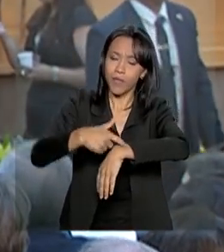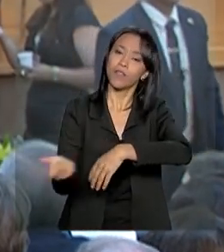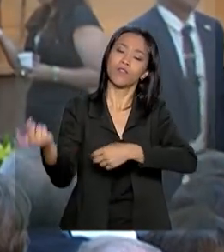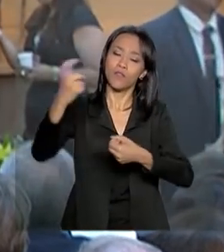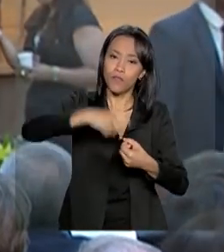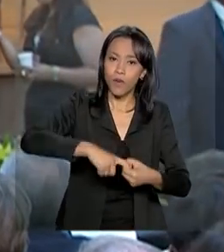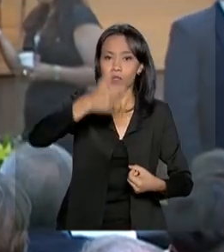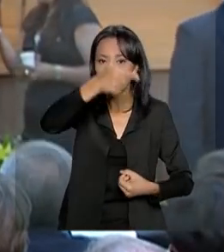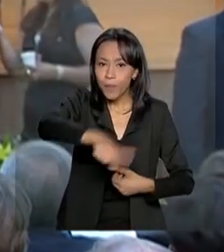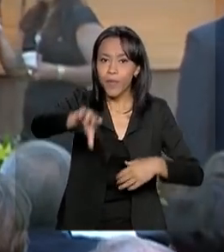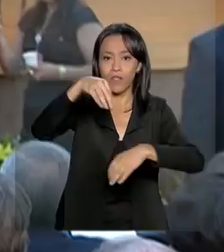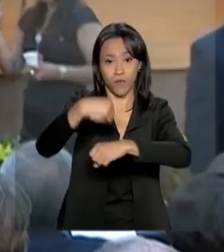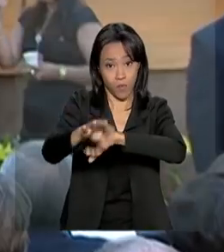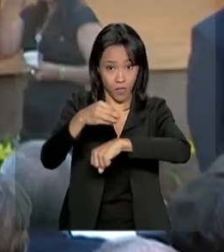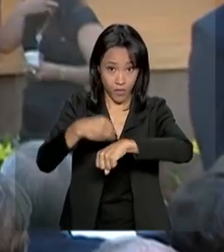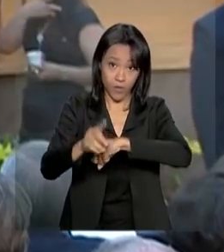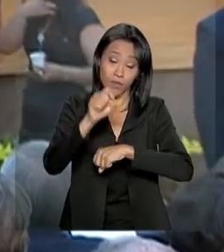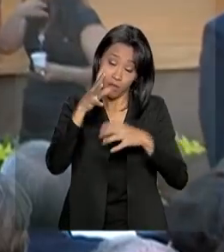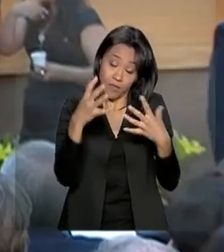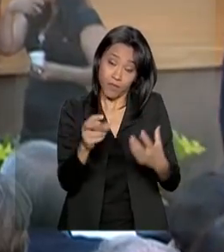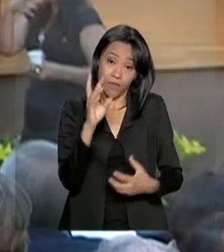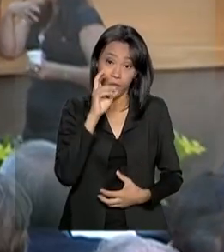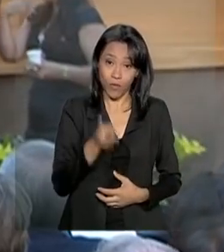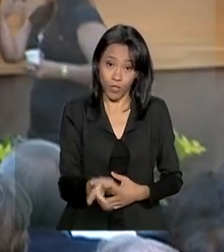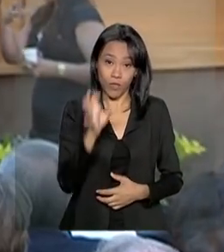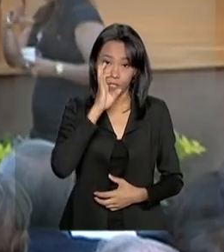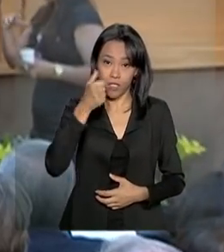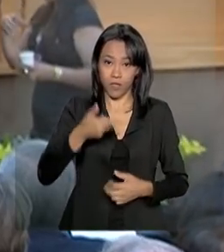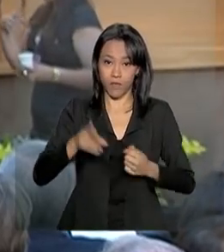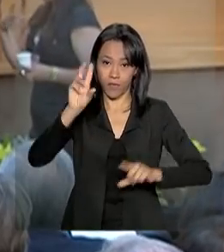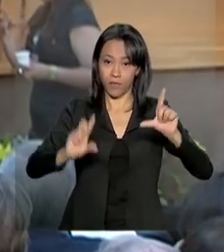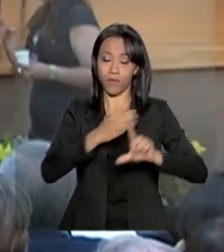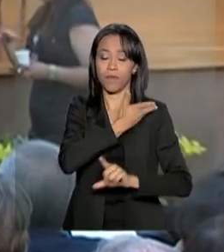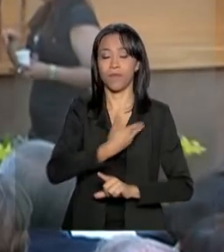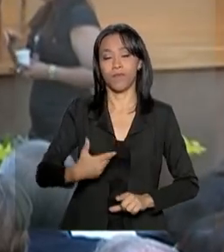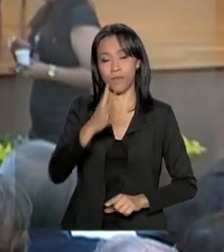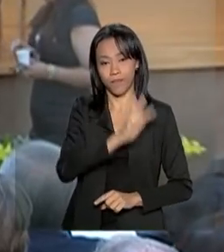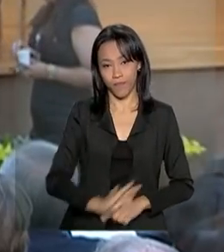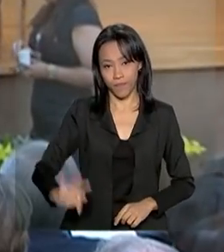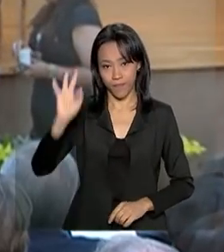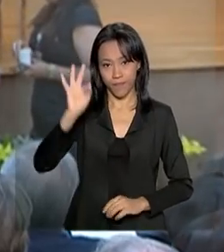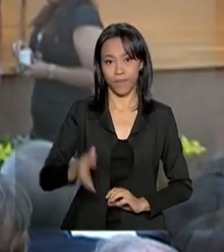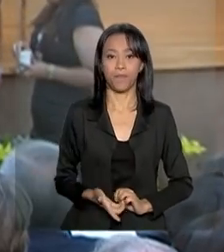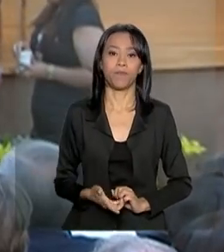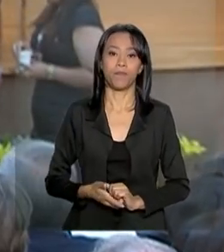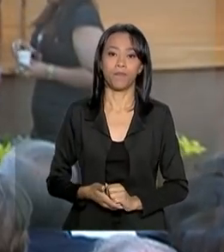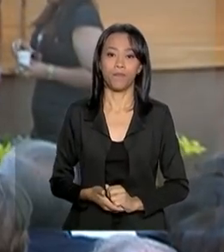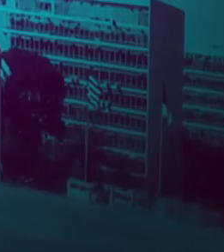mais informações. Fique com a gente na NBR, a TV do Governo Federal.